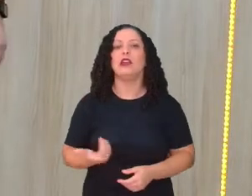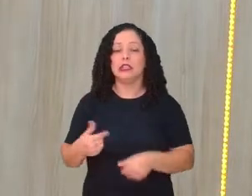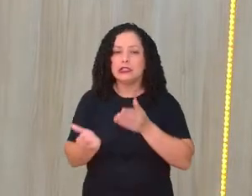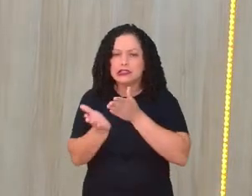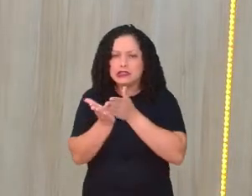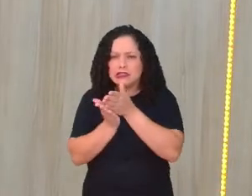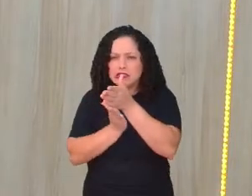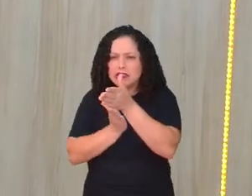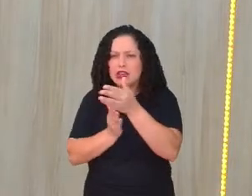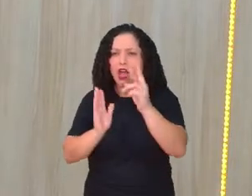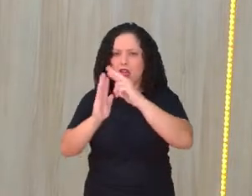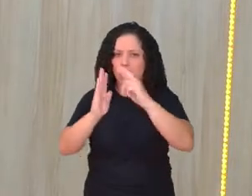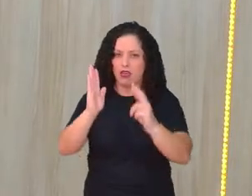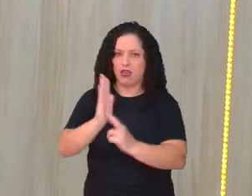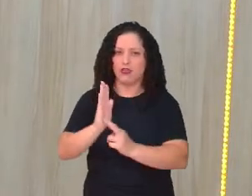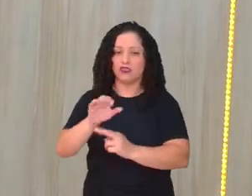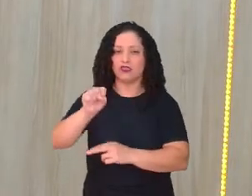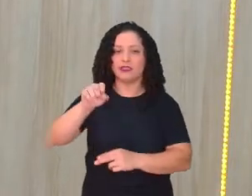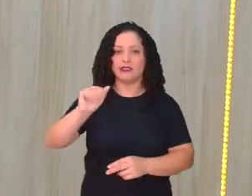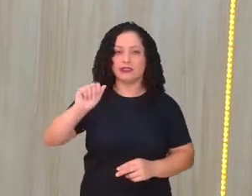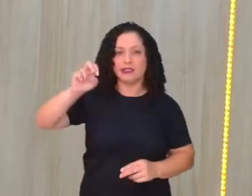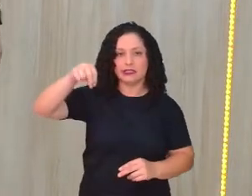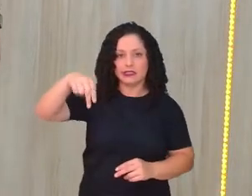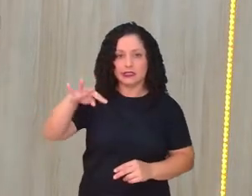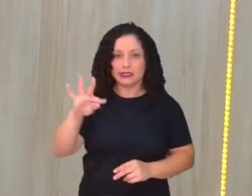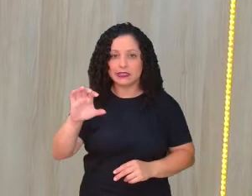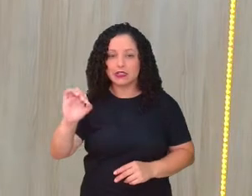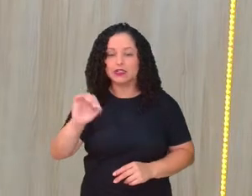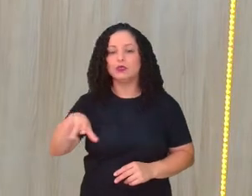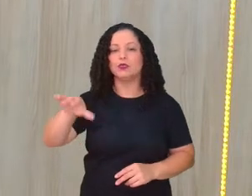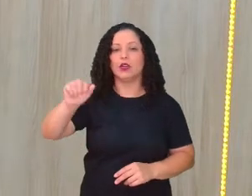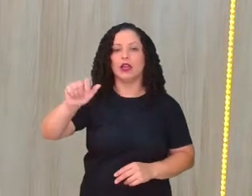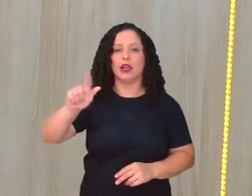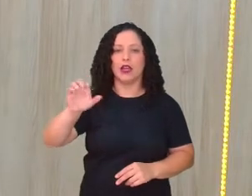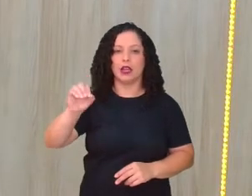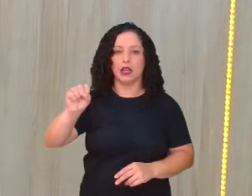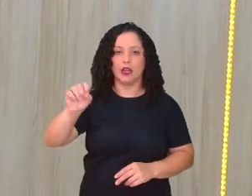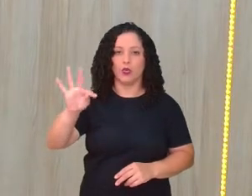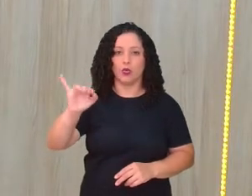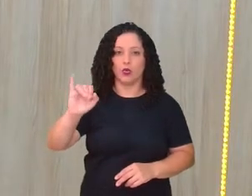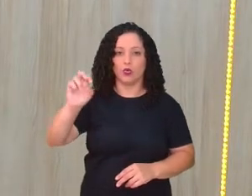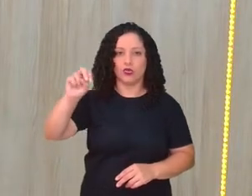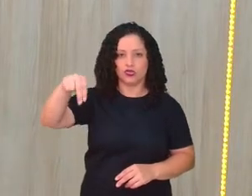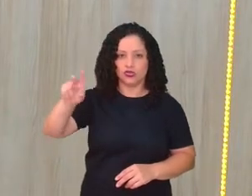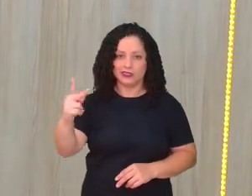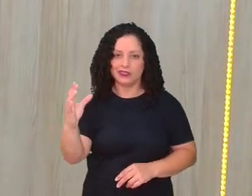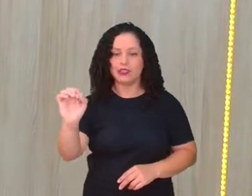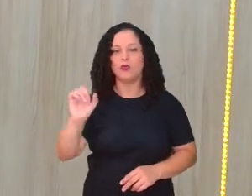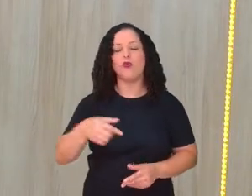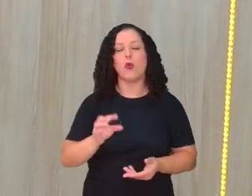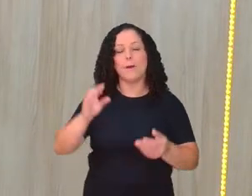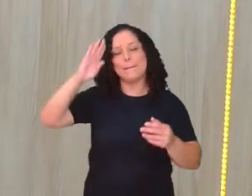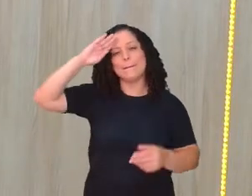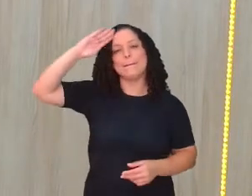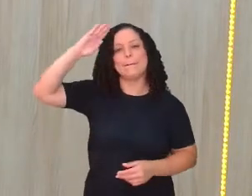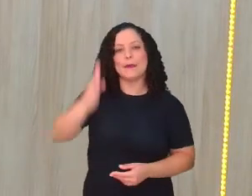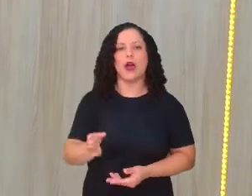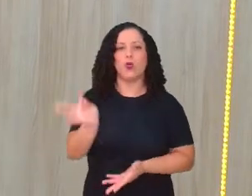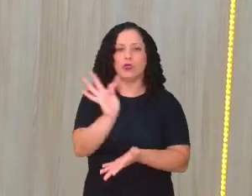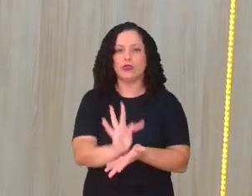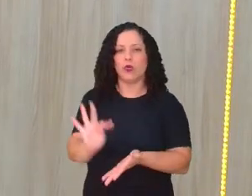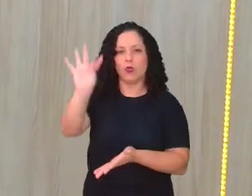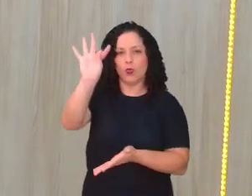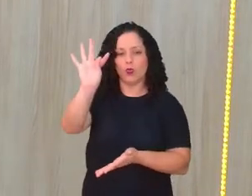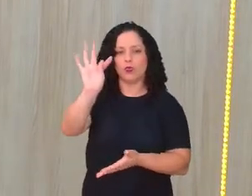o Agostinho de Hipona, né, que foi um dos principais teólogos e teóricos e filósofos